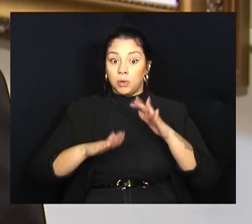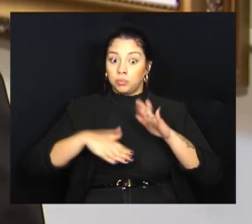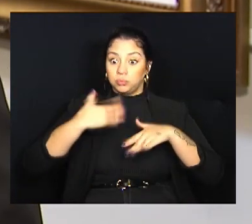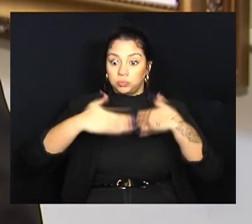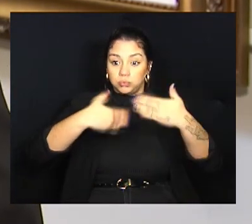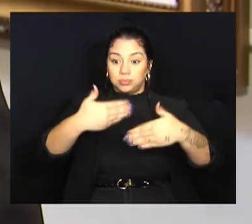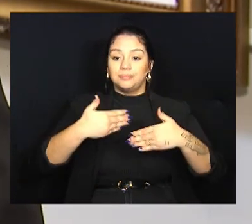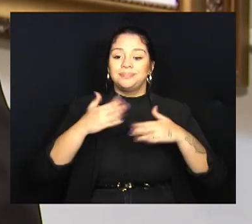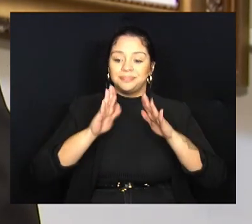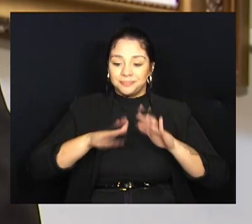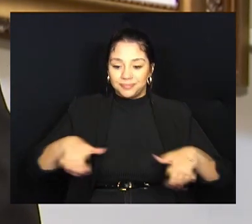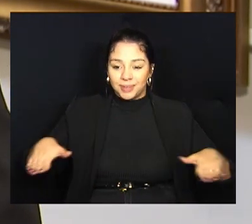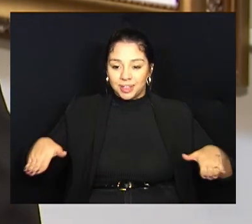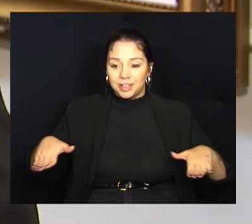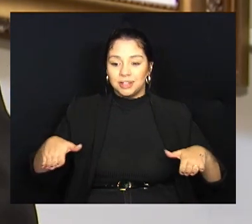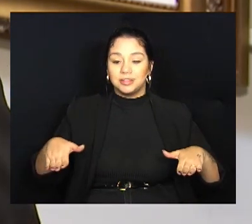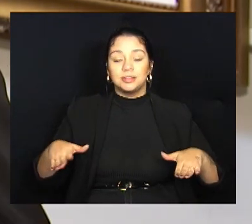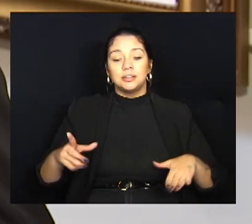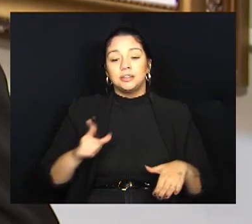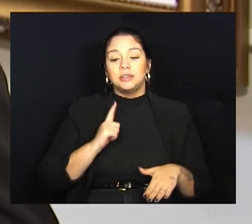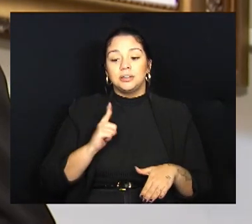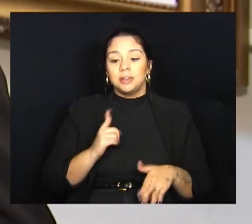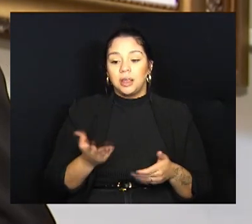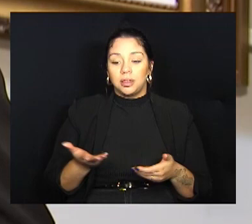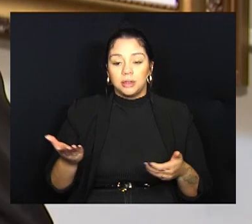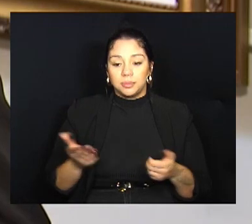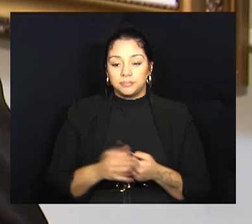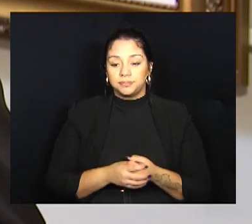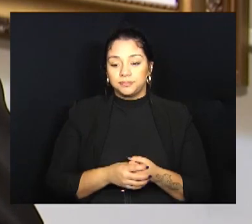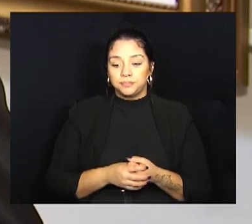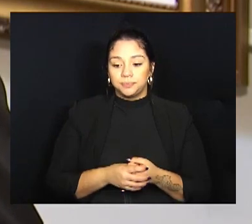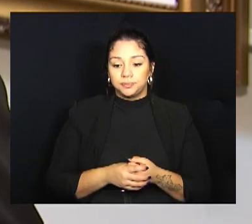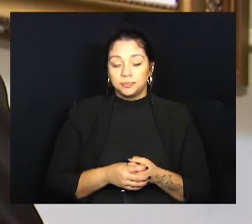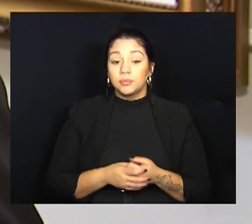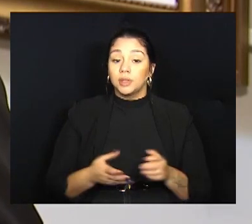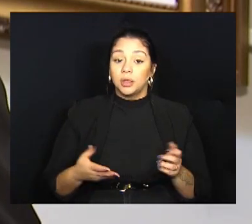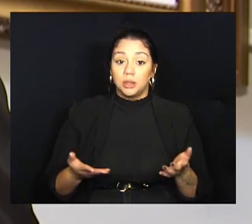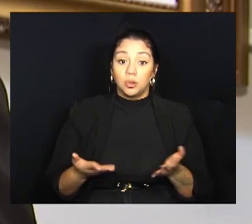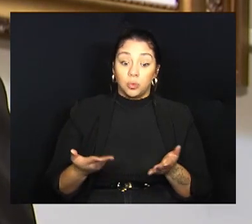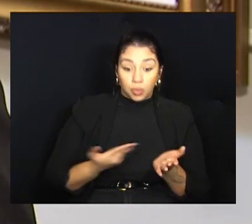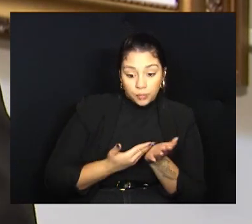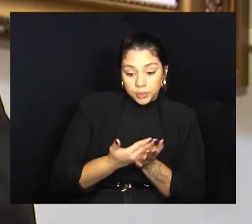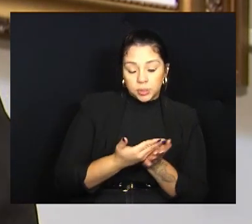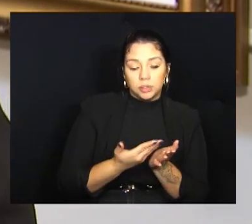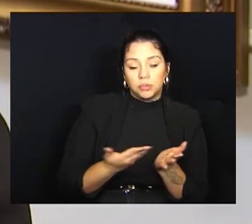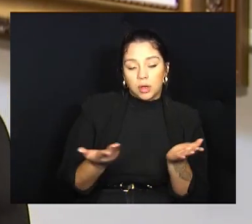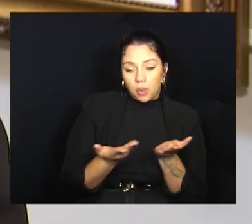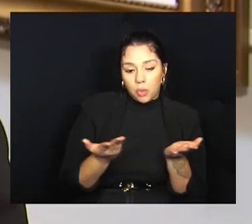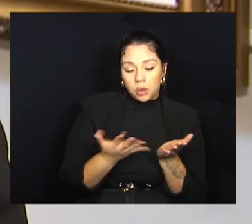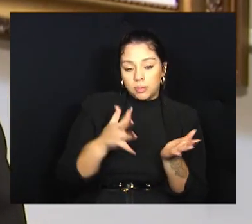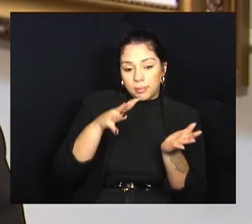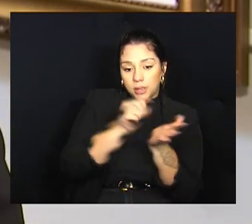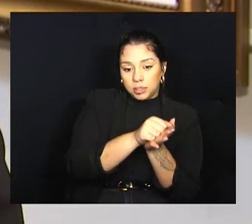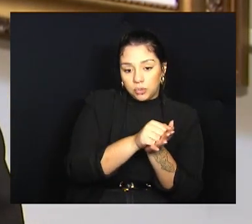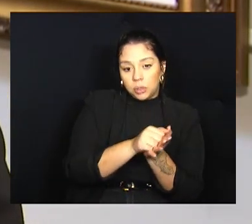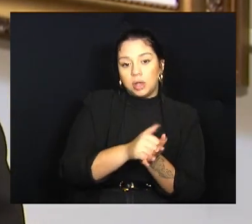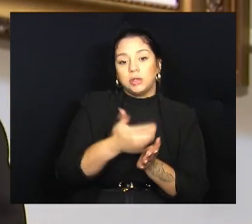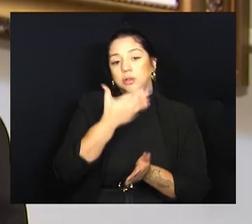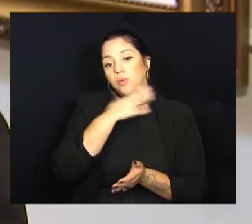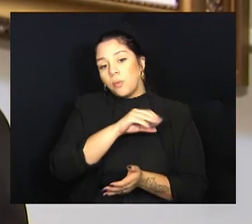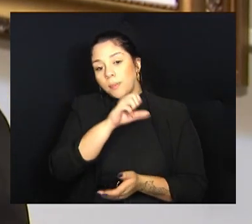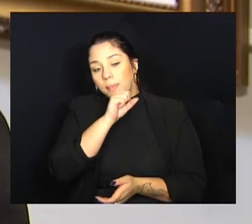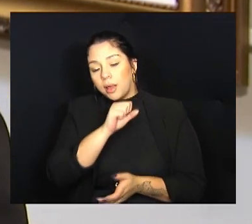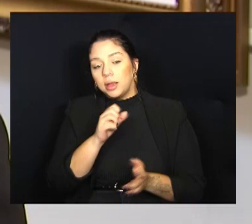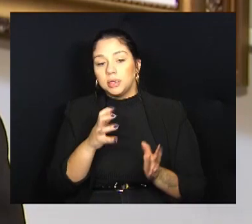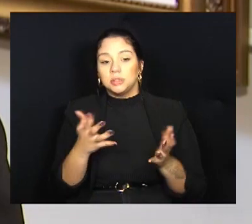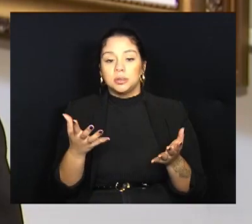nossas crianças que estão chegando, né, para poder se matricular, os pais, né, nas